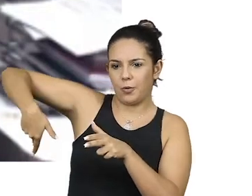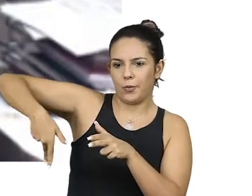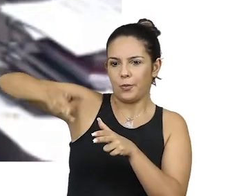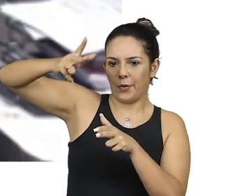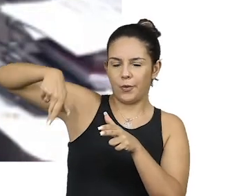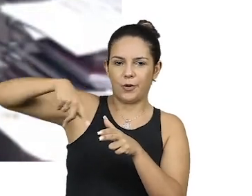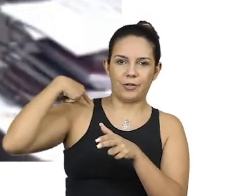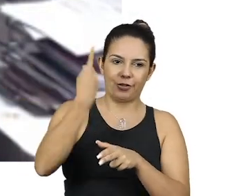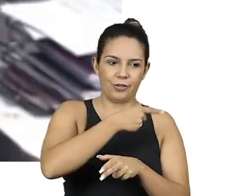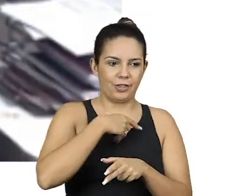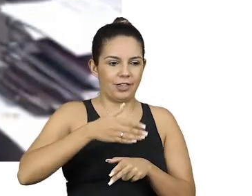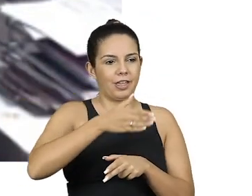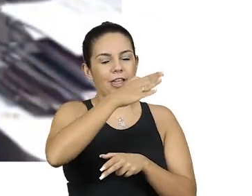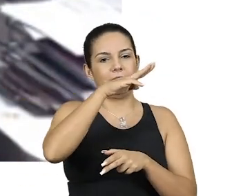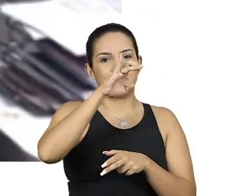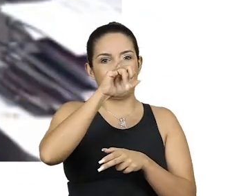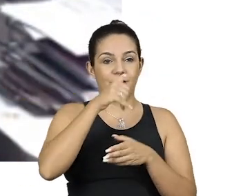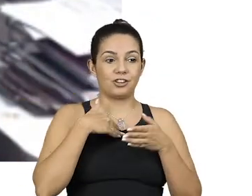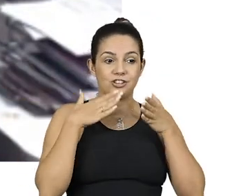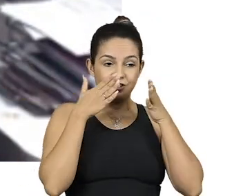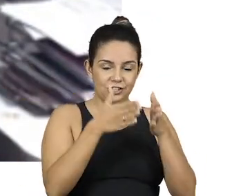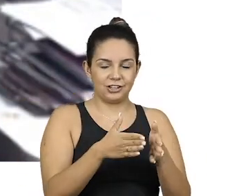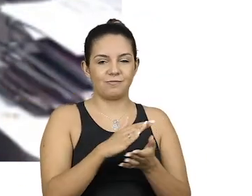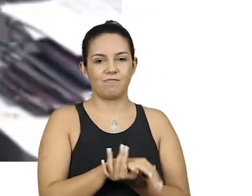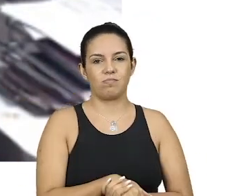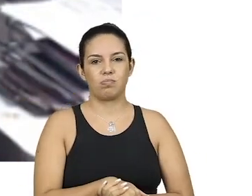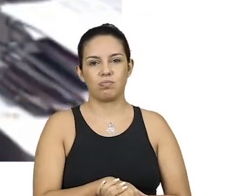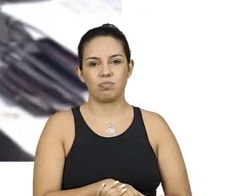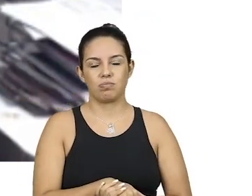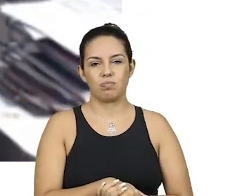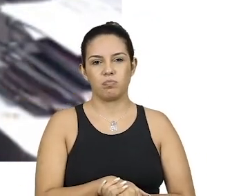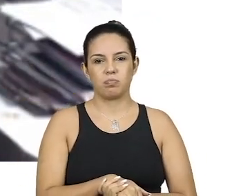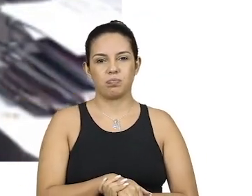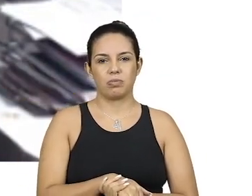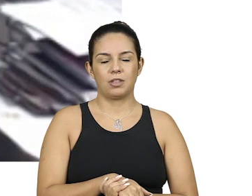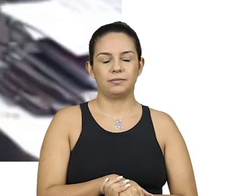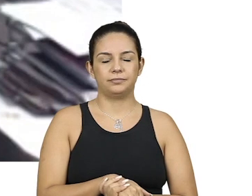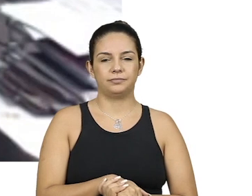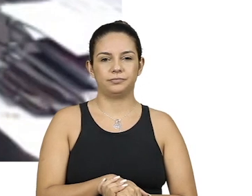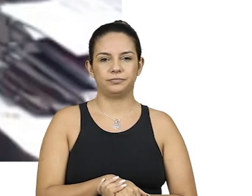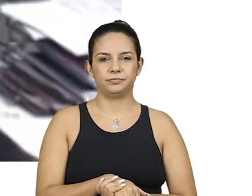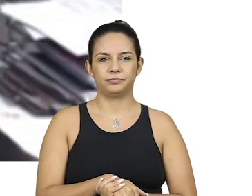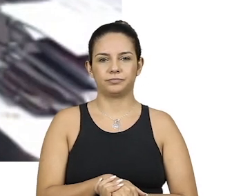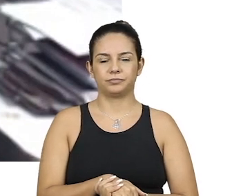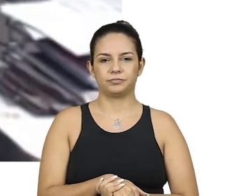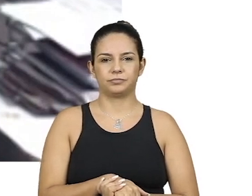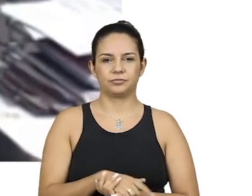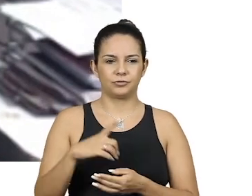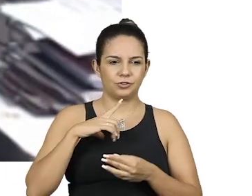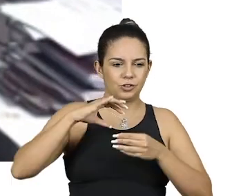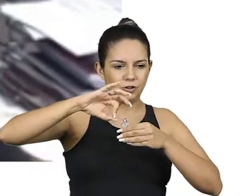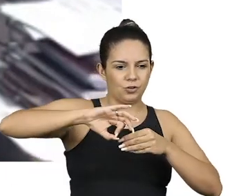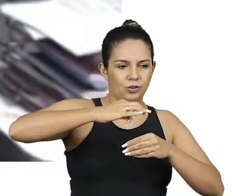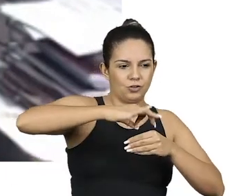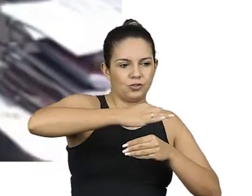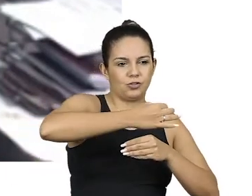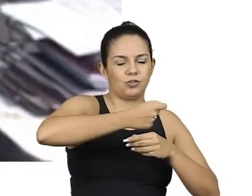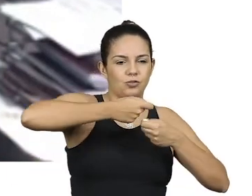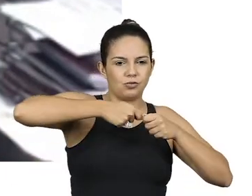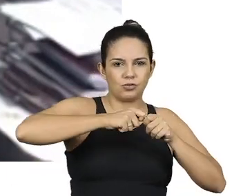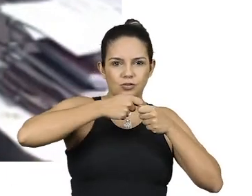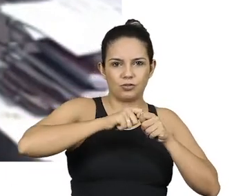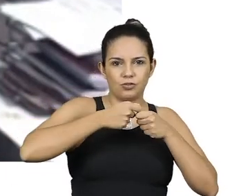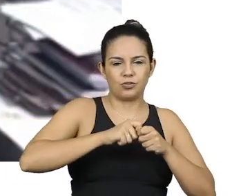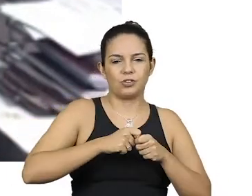nós indo para o Meyer. Aí chegamos lá, tinha paninho de crochê,